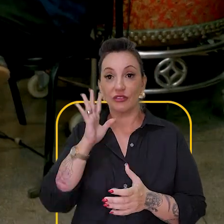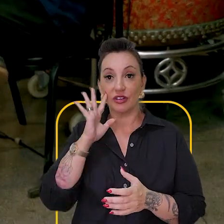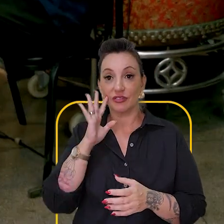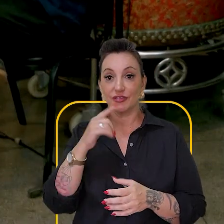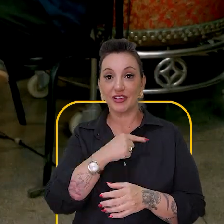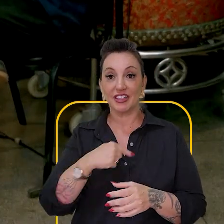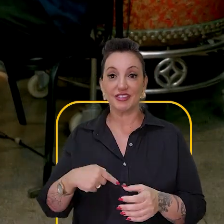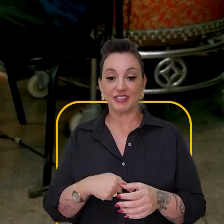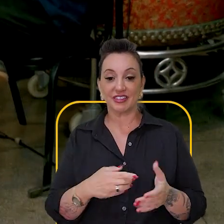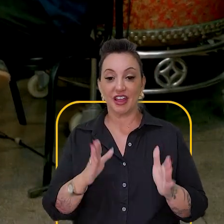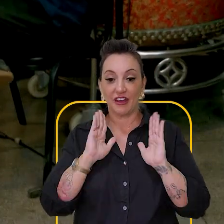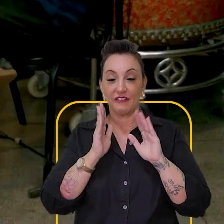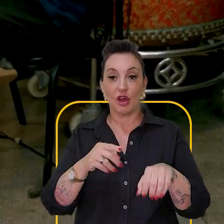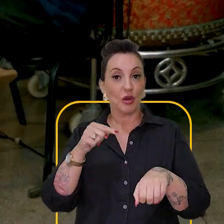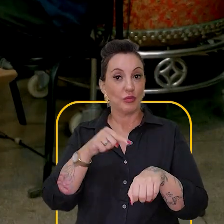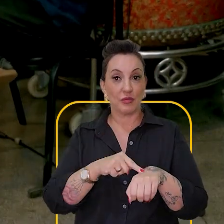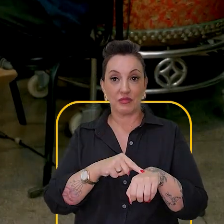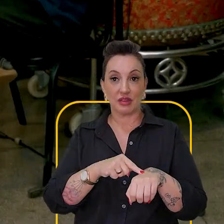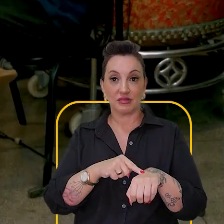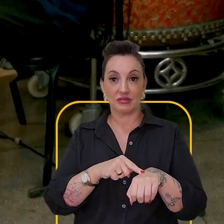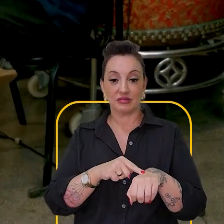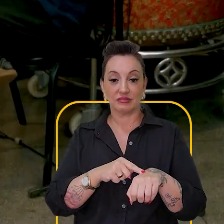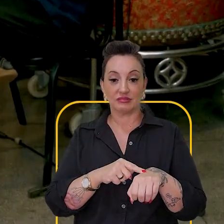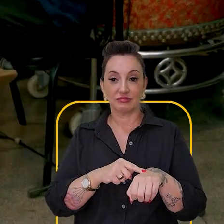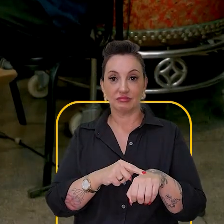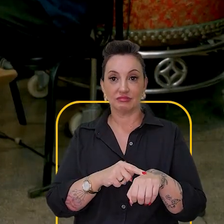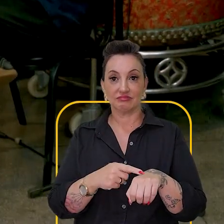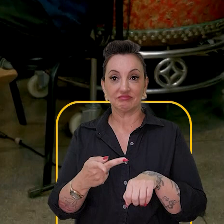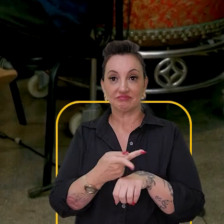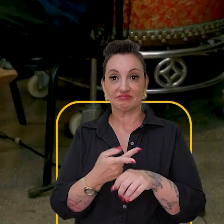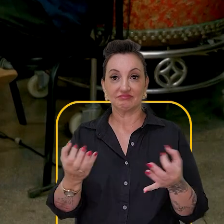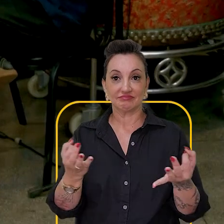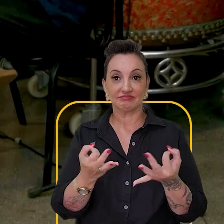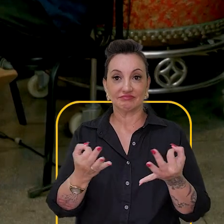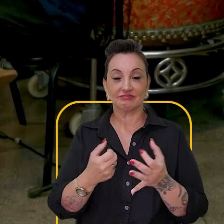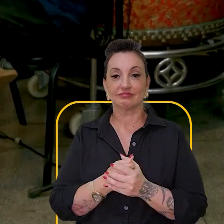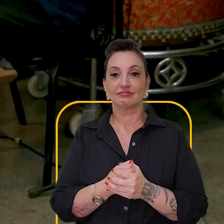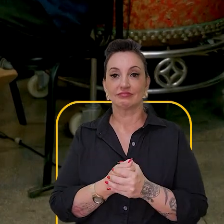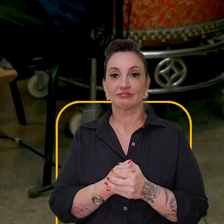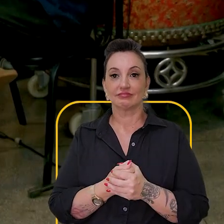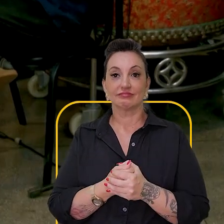filosofia chinesa foco no momento busca pela